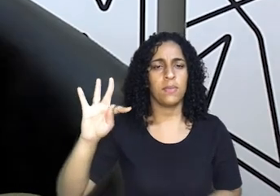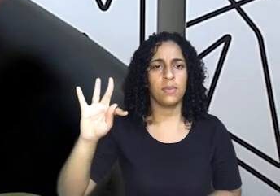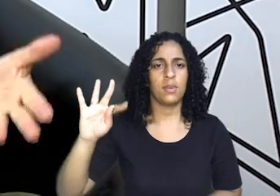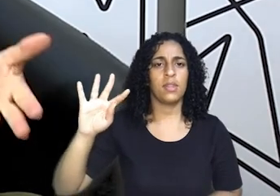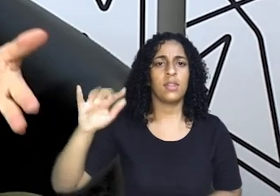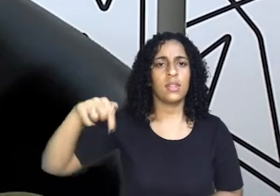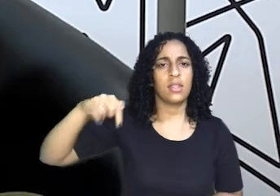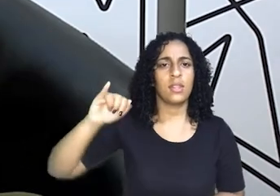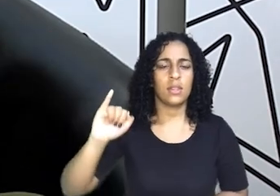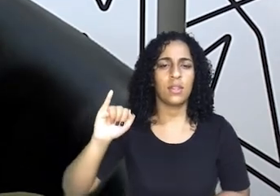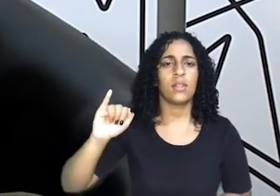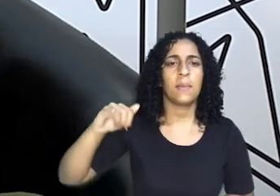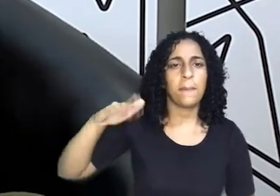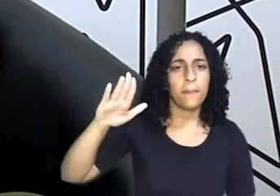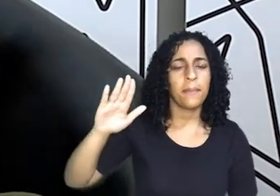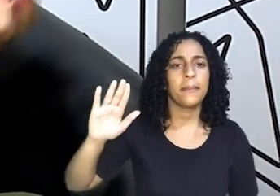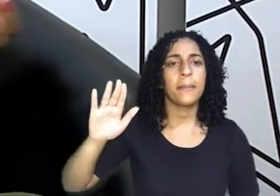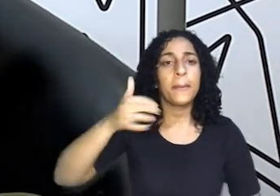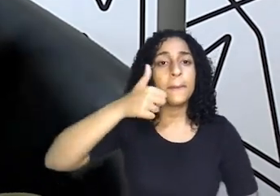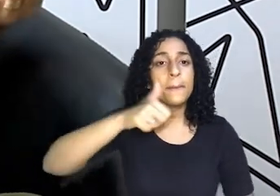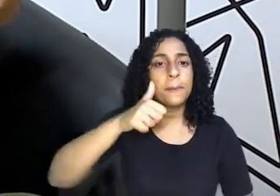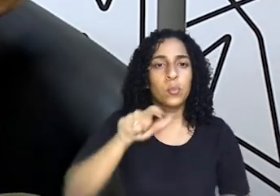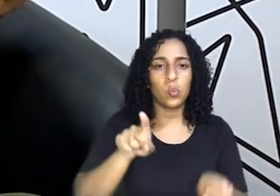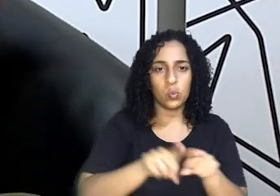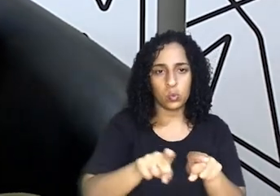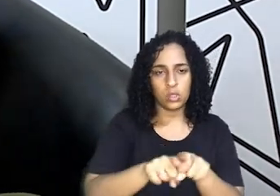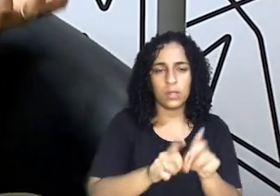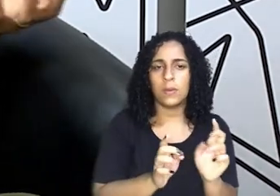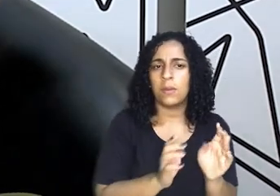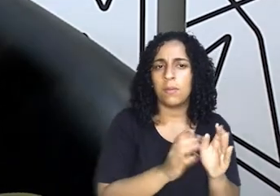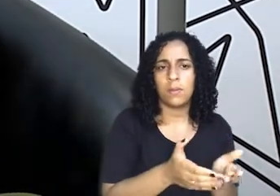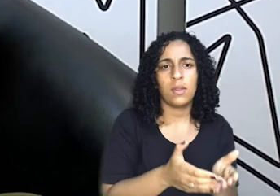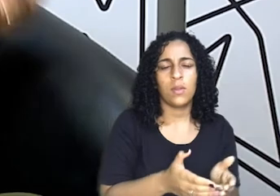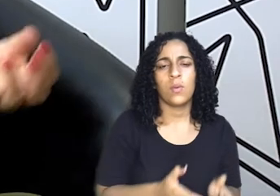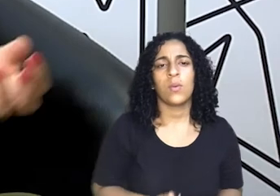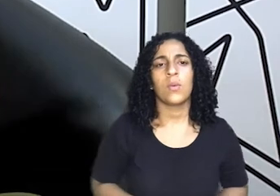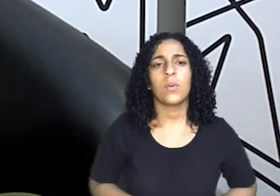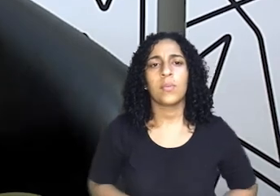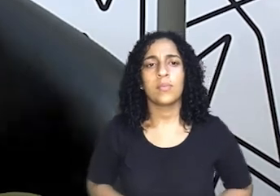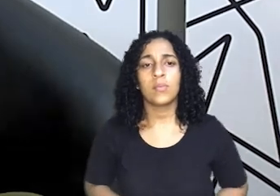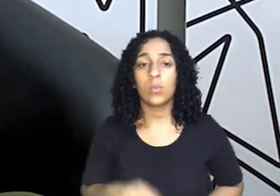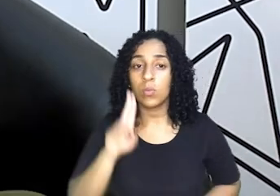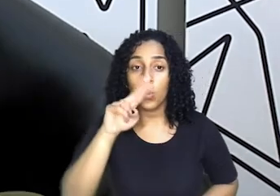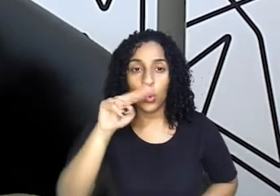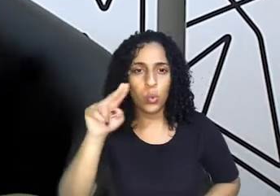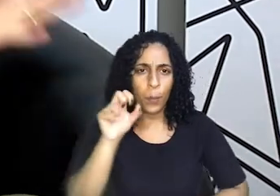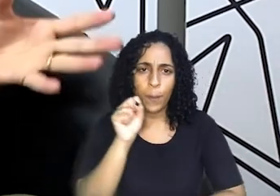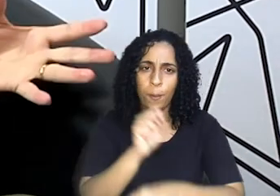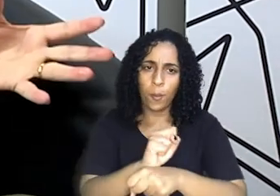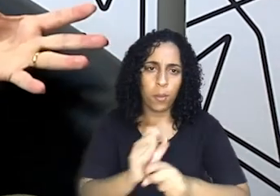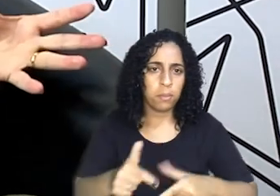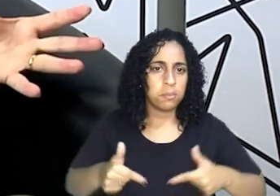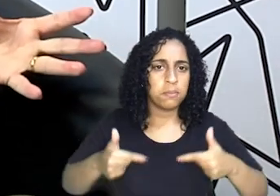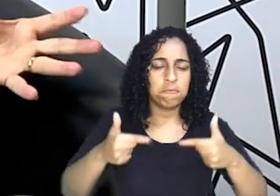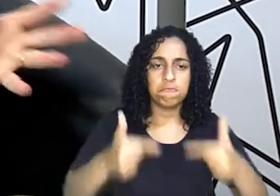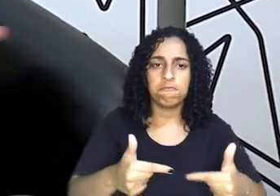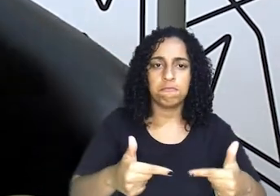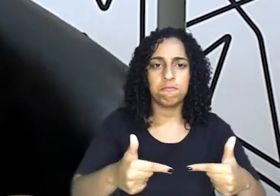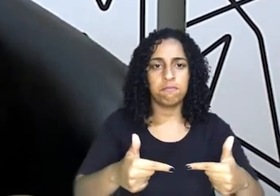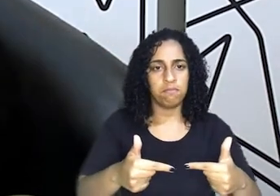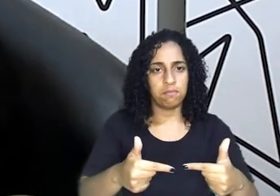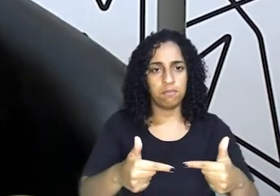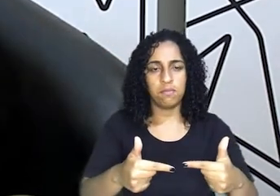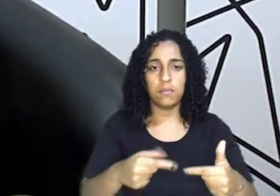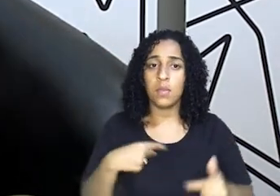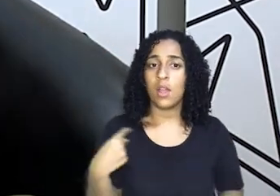mais as mulheres né que são as os povos aí como você disse invisibilizados né eles Nunca deixaram de lutar